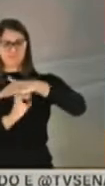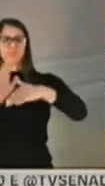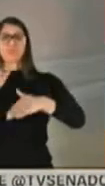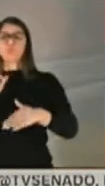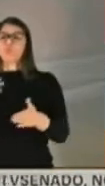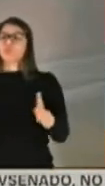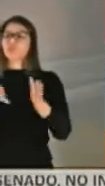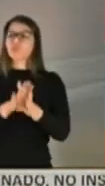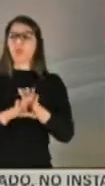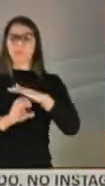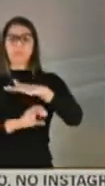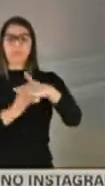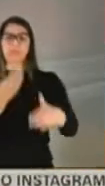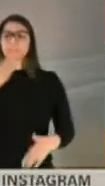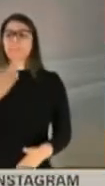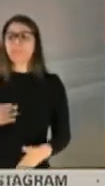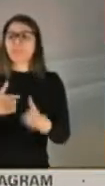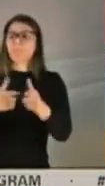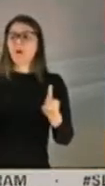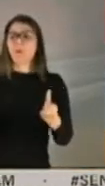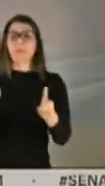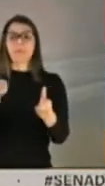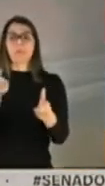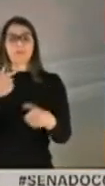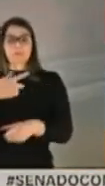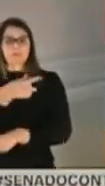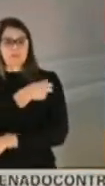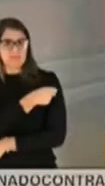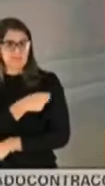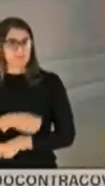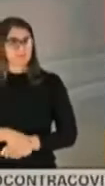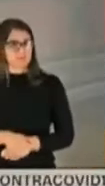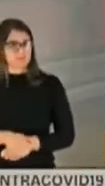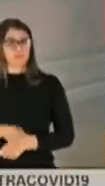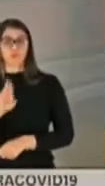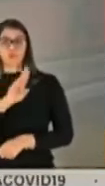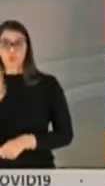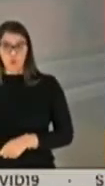empresa solicitação para aumentar o preço da vacina. Incluímos o nome do senhor